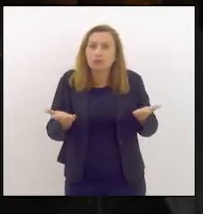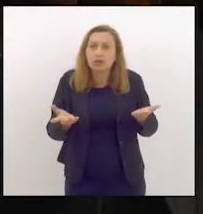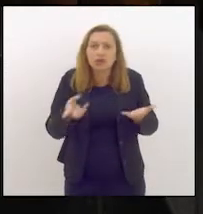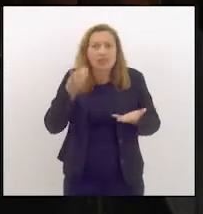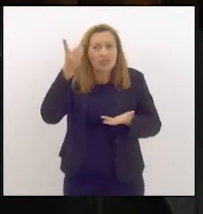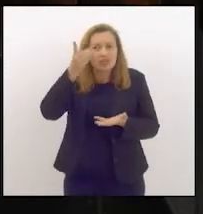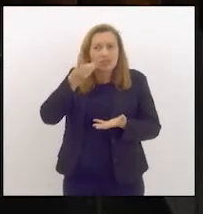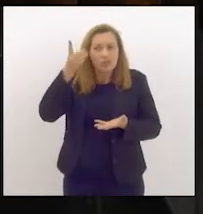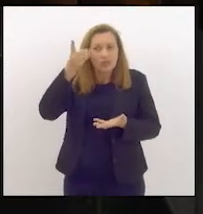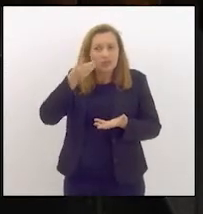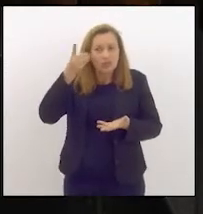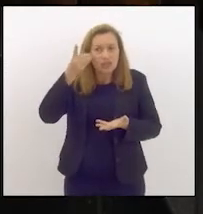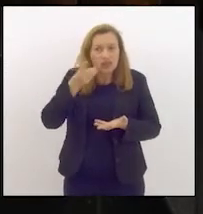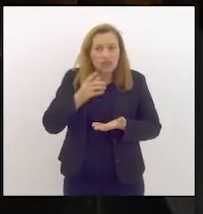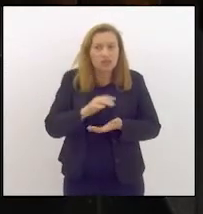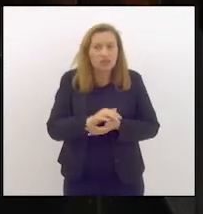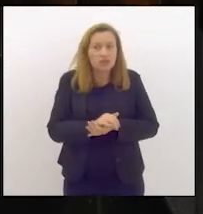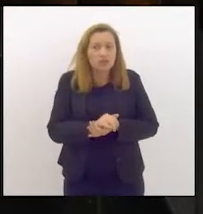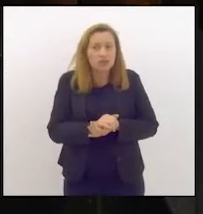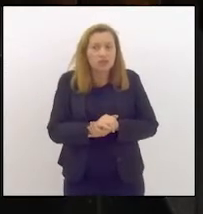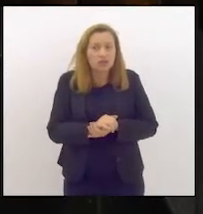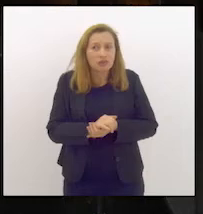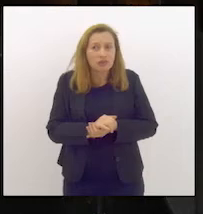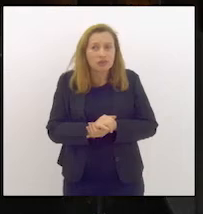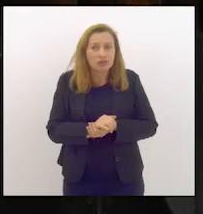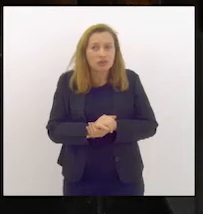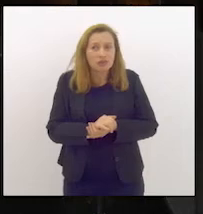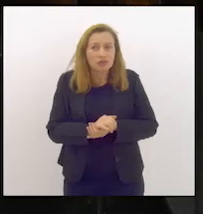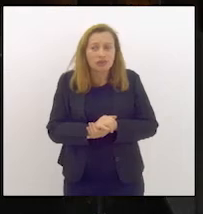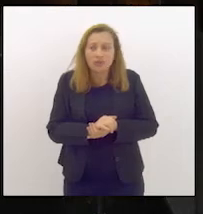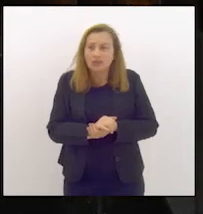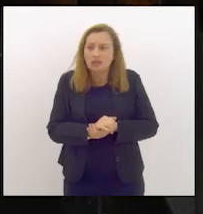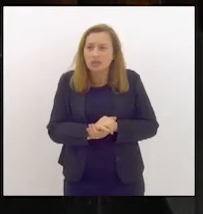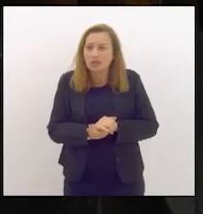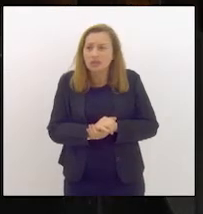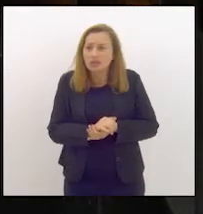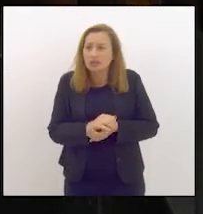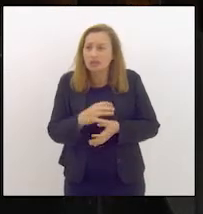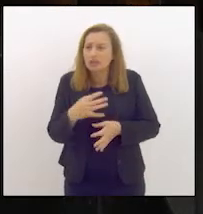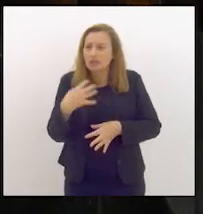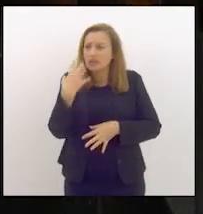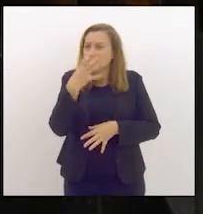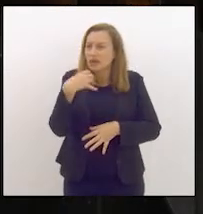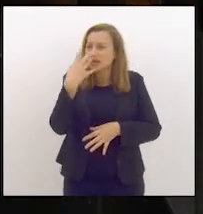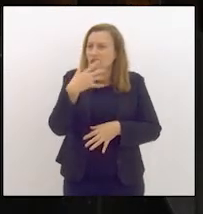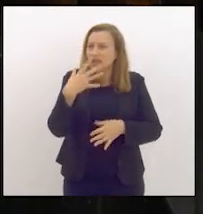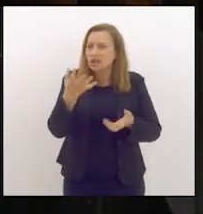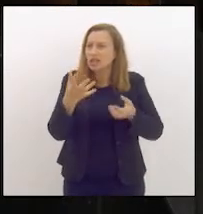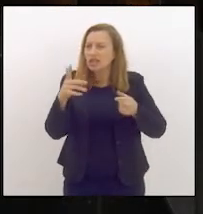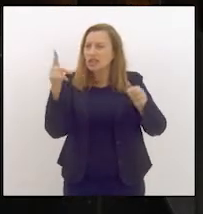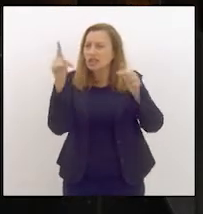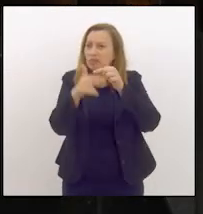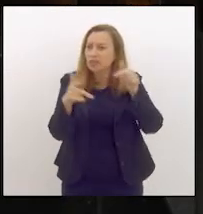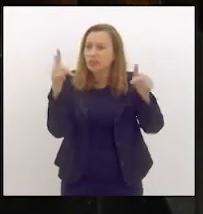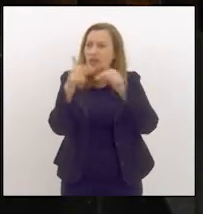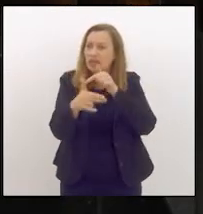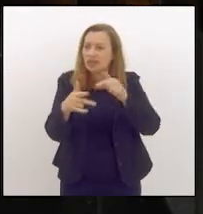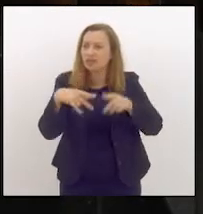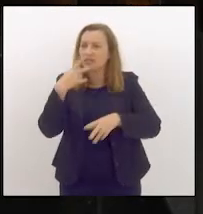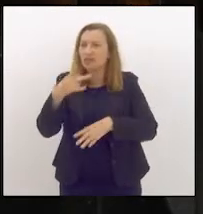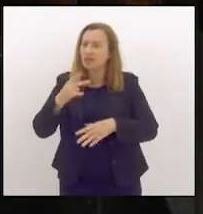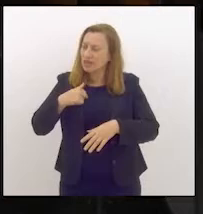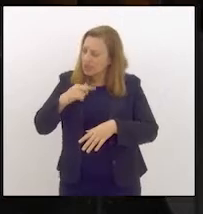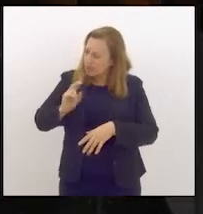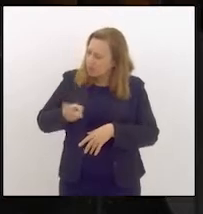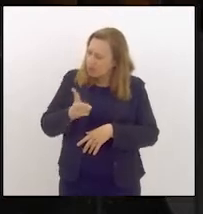deputada a deputada está promovendo cânticos ali tentando atrapalhar ali o discurso e o atividade parlamentar mas eu